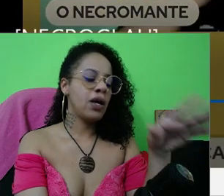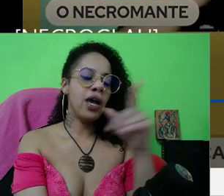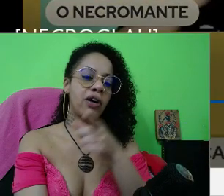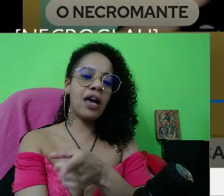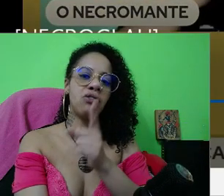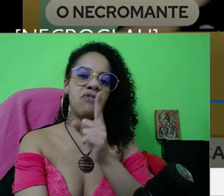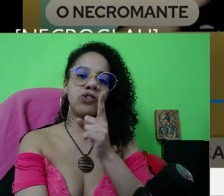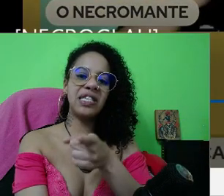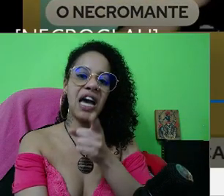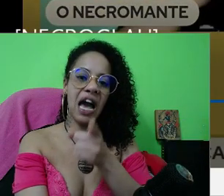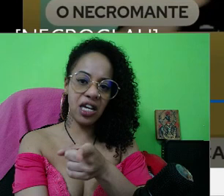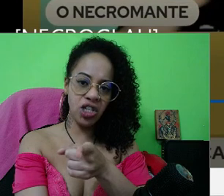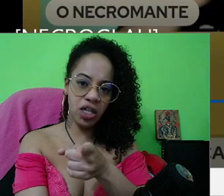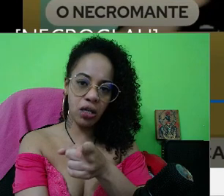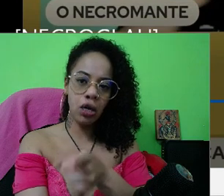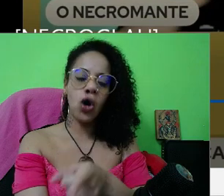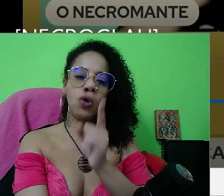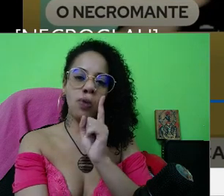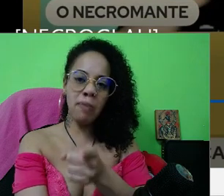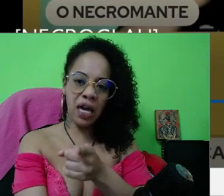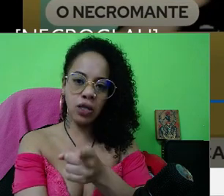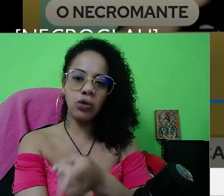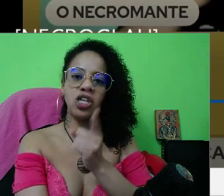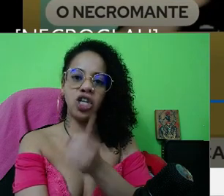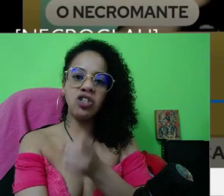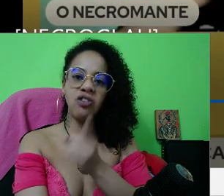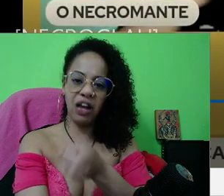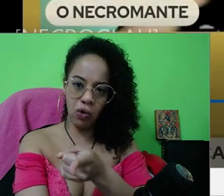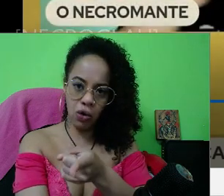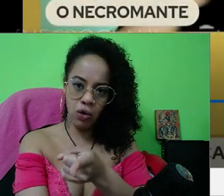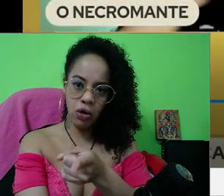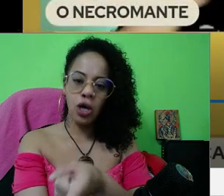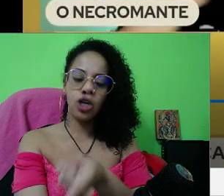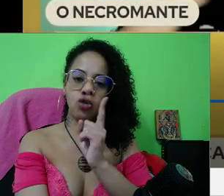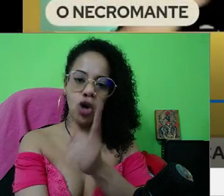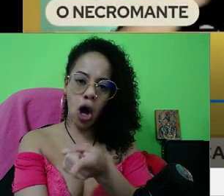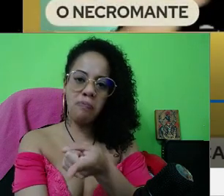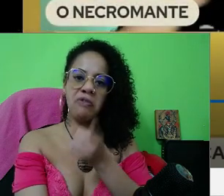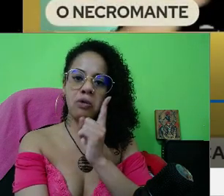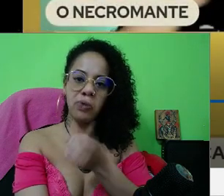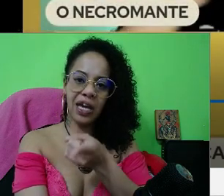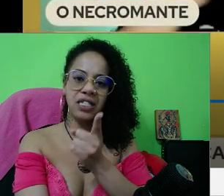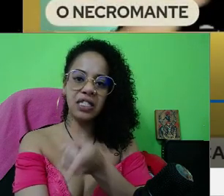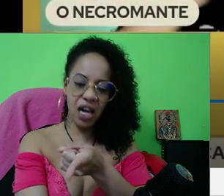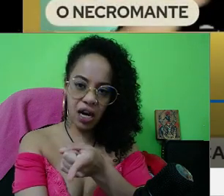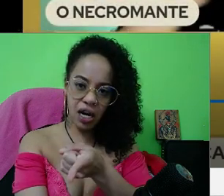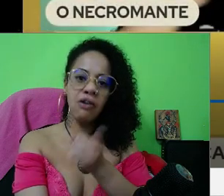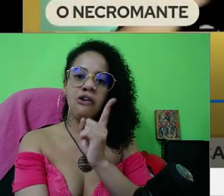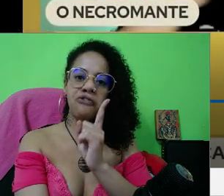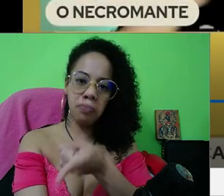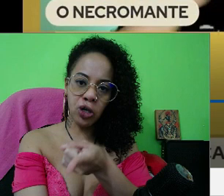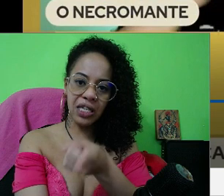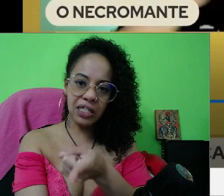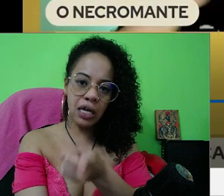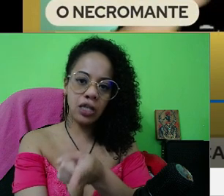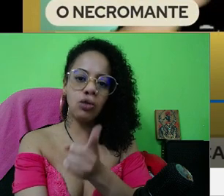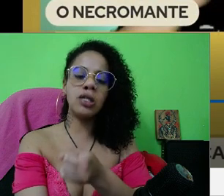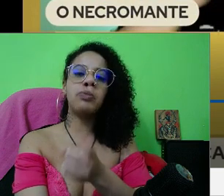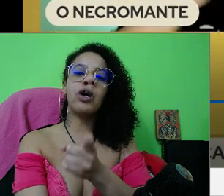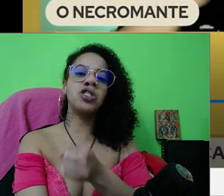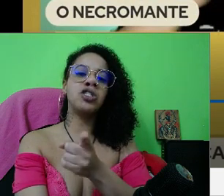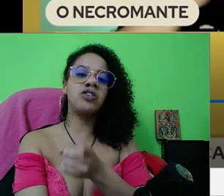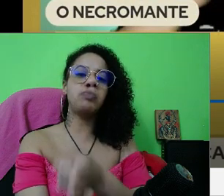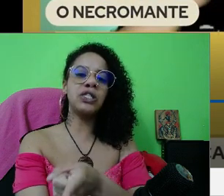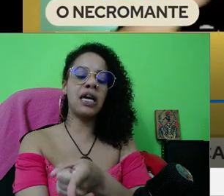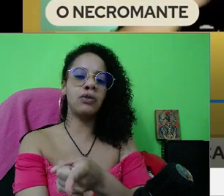eu quero que você ache o momento que a gente falou que o golpe foi porque a esquerda foi protestar